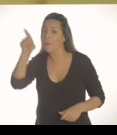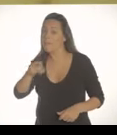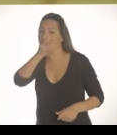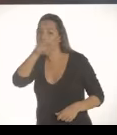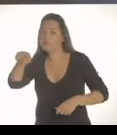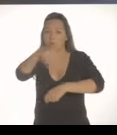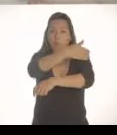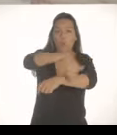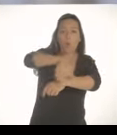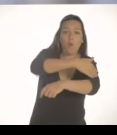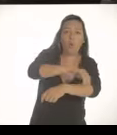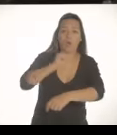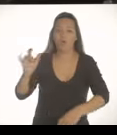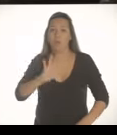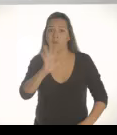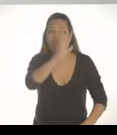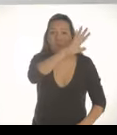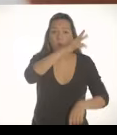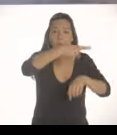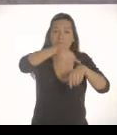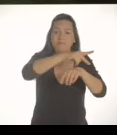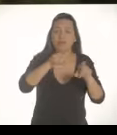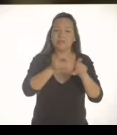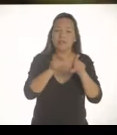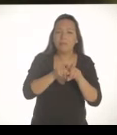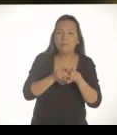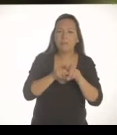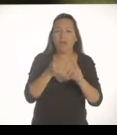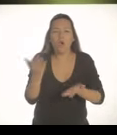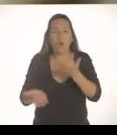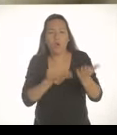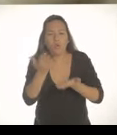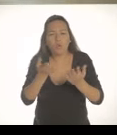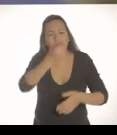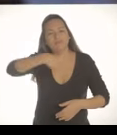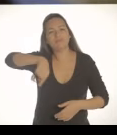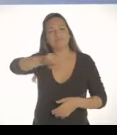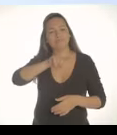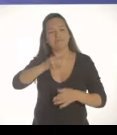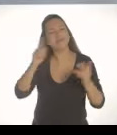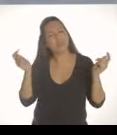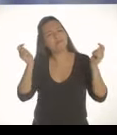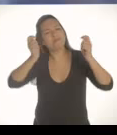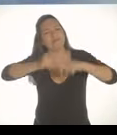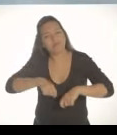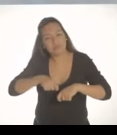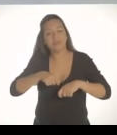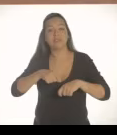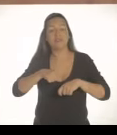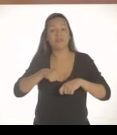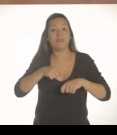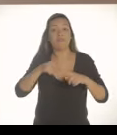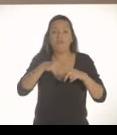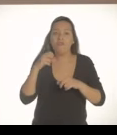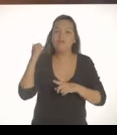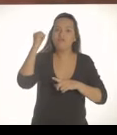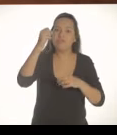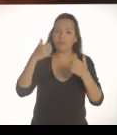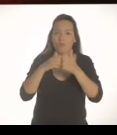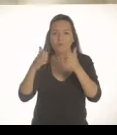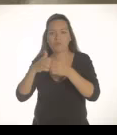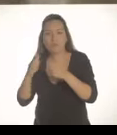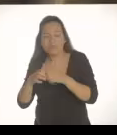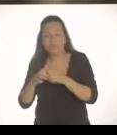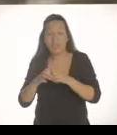não coloque mordaça nas ruas, morros e praças, que cuide melhor da gente. Sim, é possível